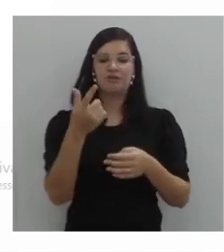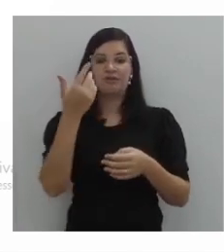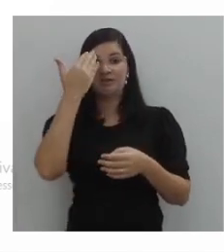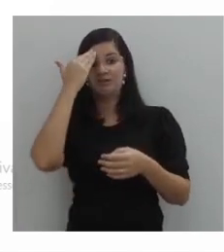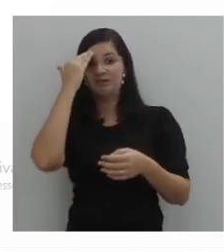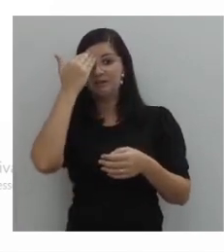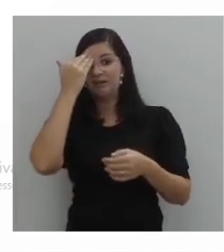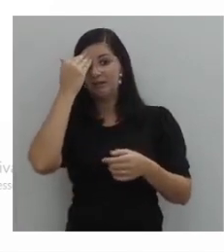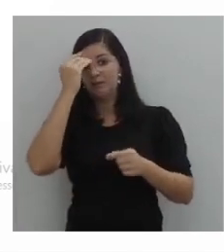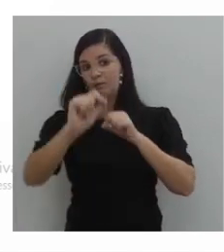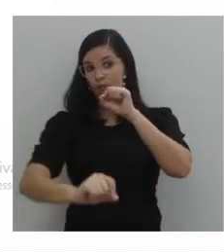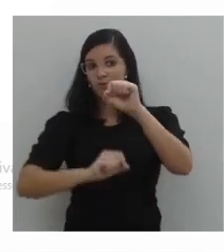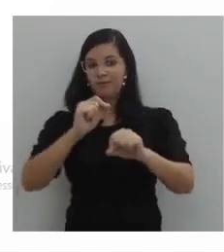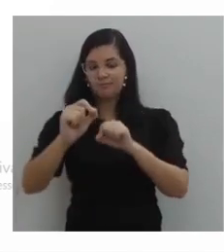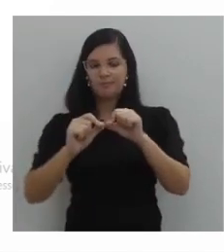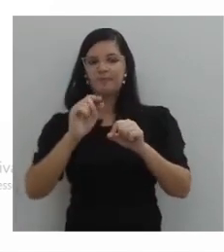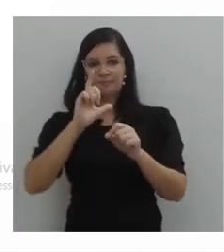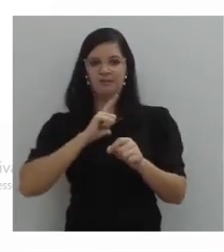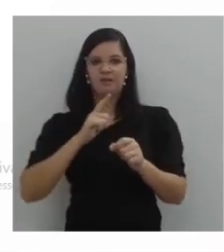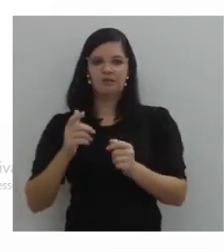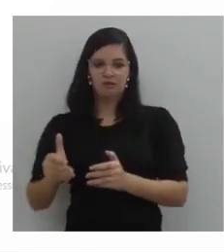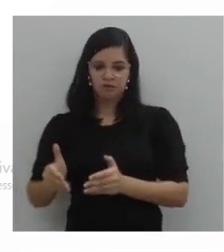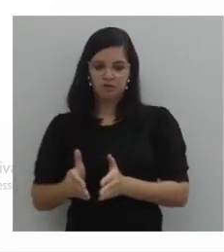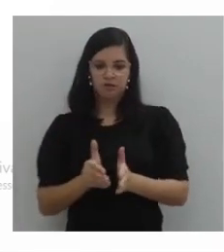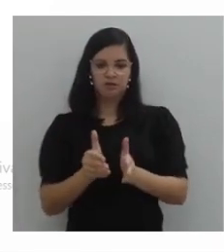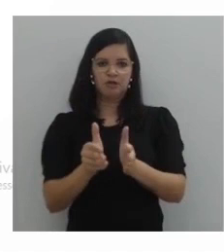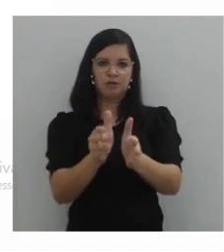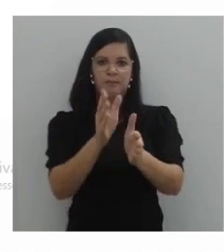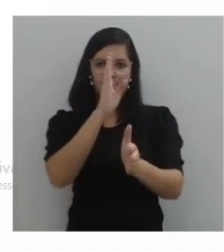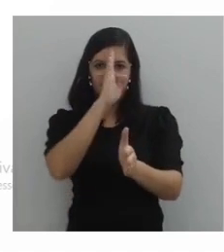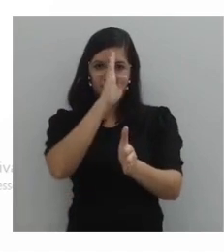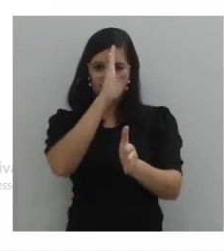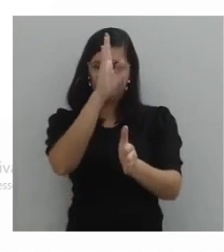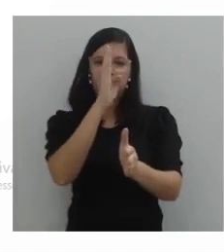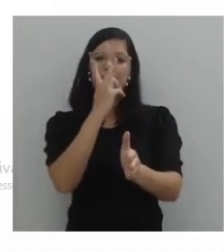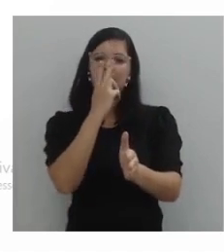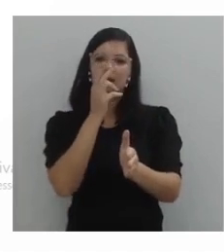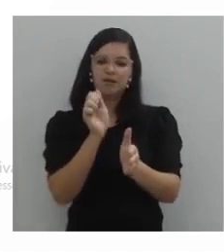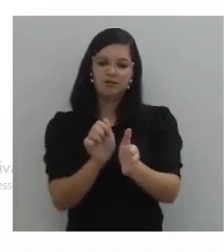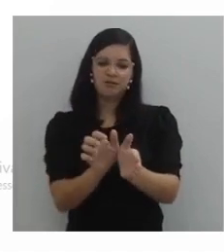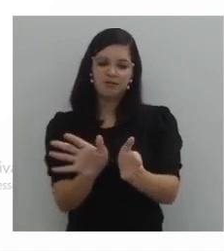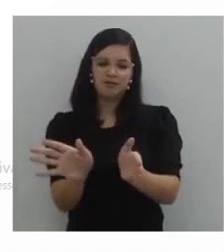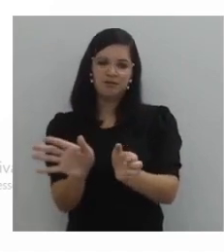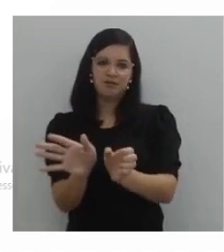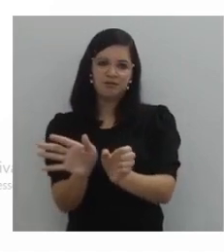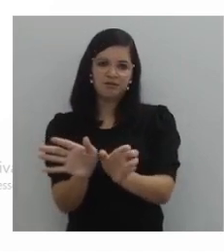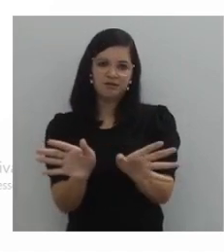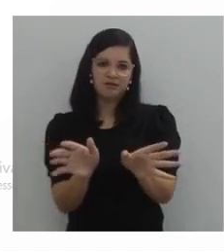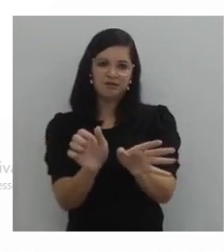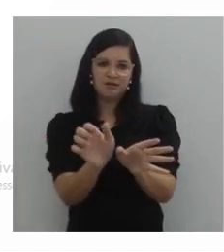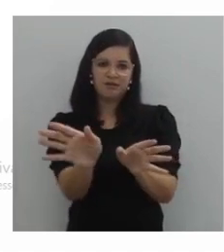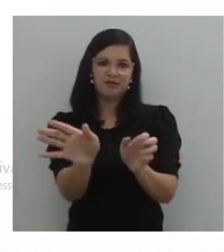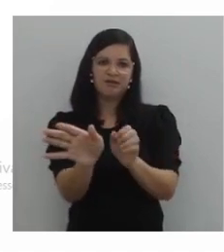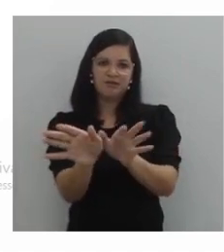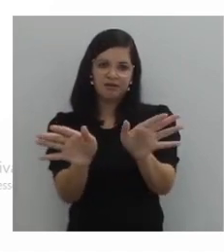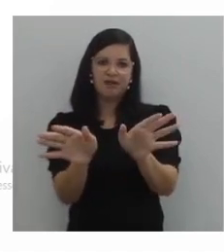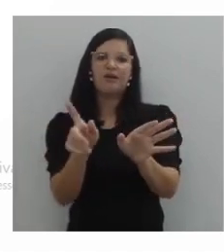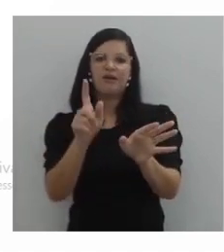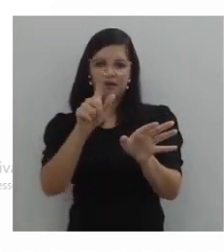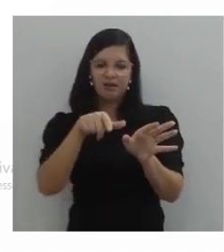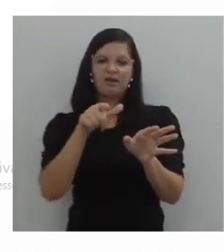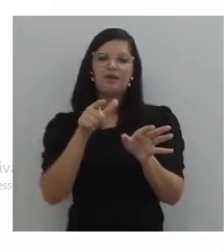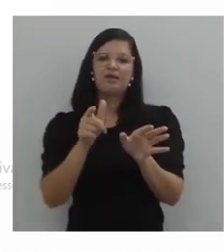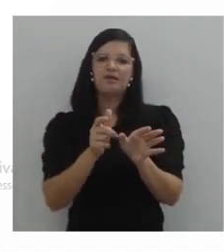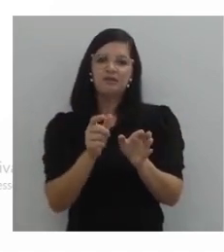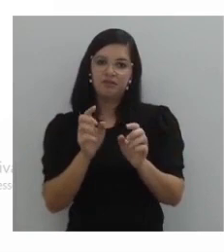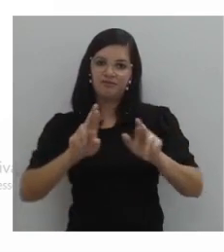conseguem entender que existe um rio principal e como se fosse aí raízes, né, rachaduras. Cada rachadurazinha dessa aí